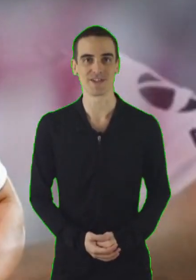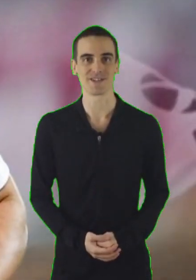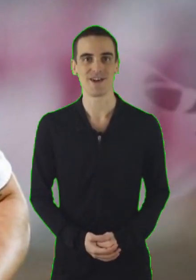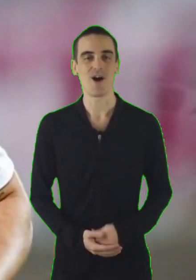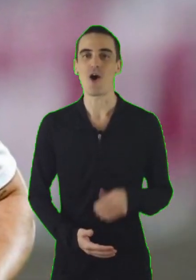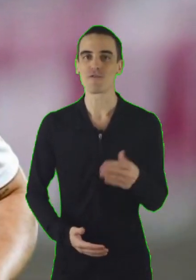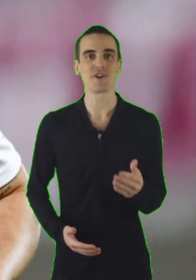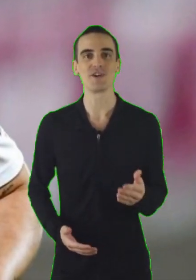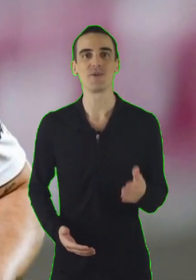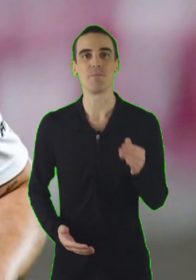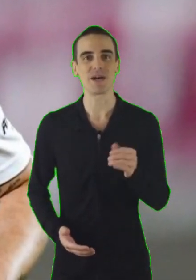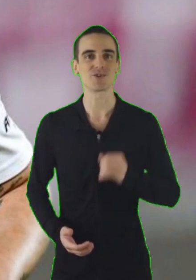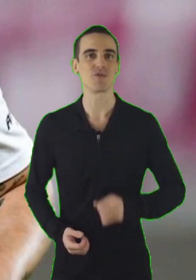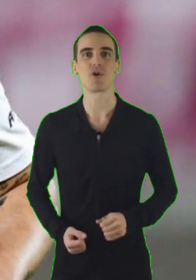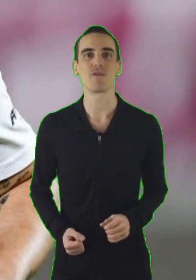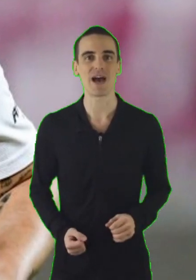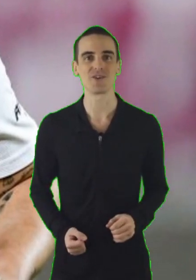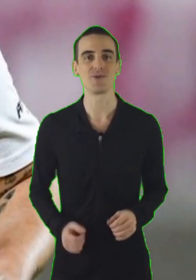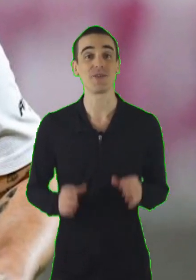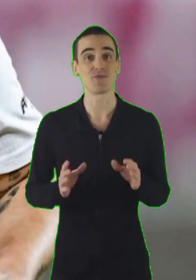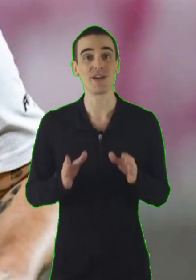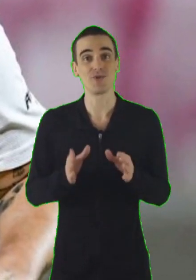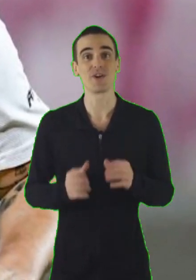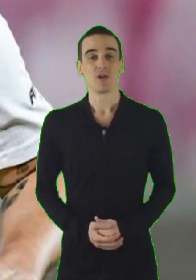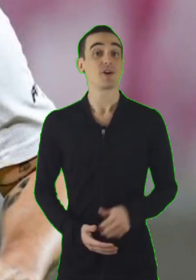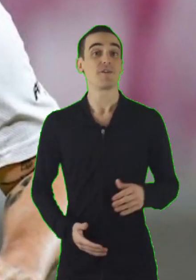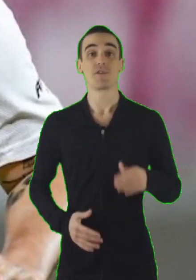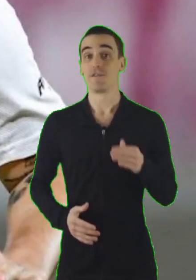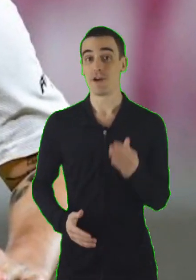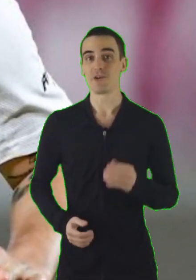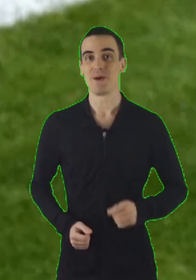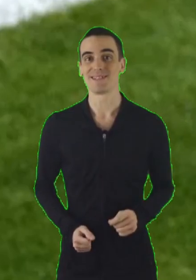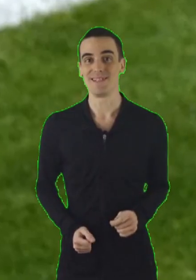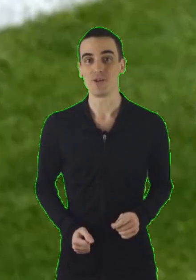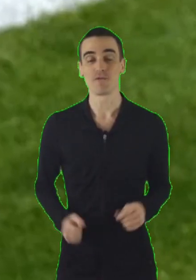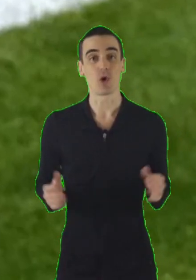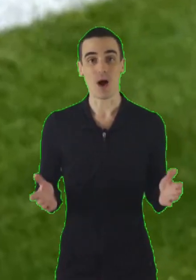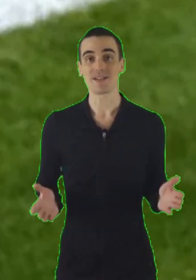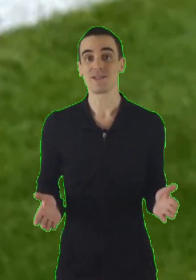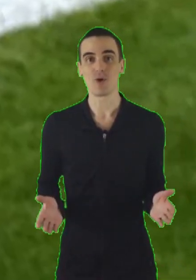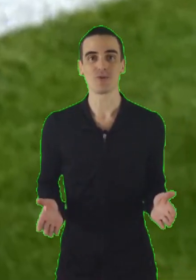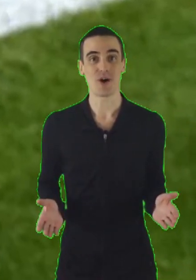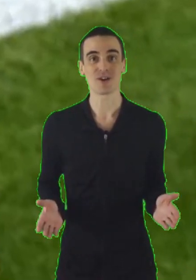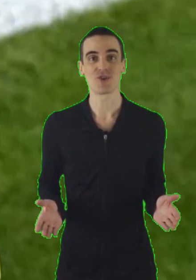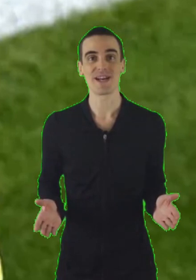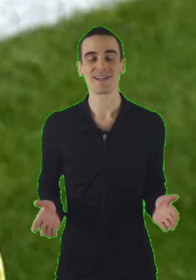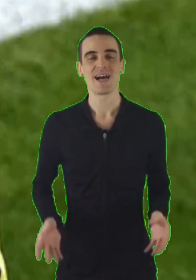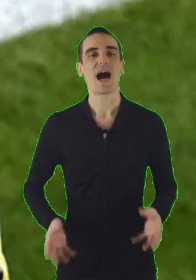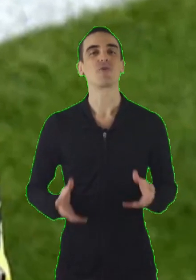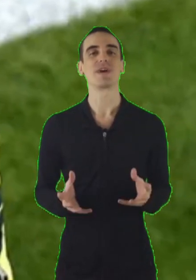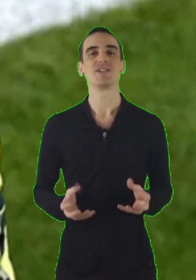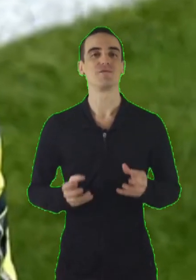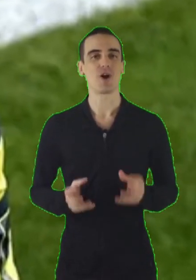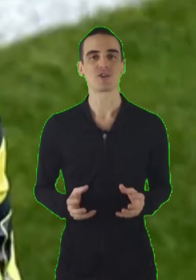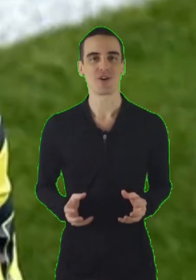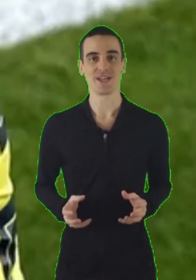impostos para atuar na Raposa, as negociações deram uma pausa, já que o teto decidido pela diretoria é de 300 mil reais. A diretoria não